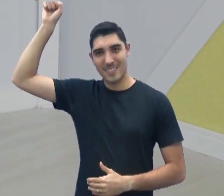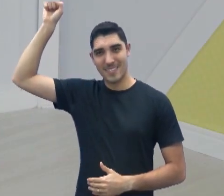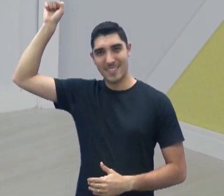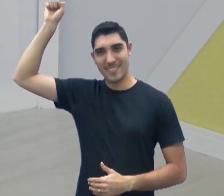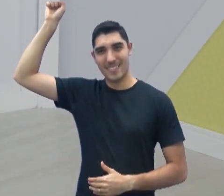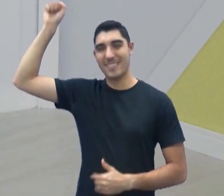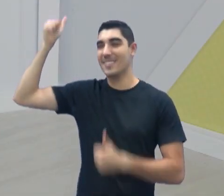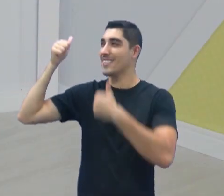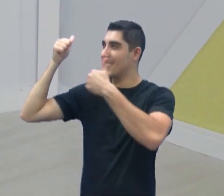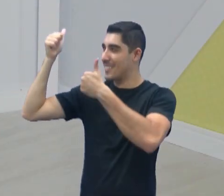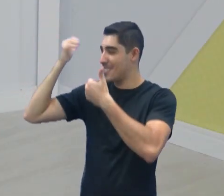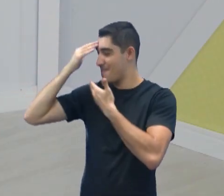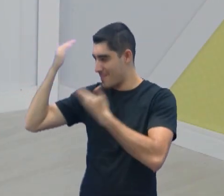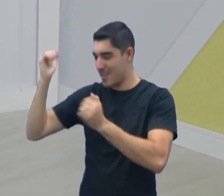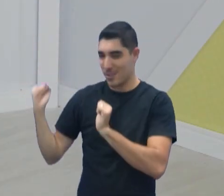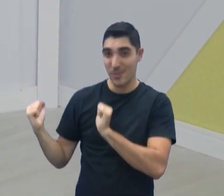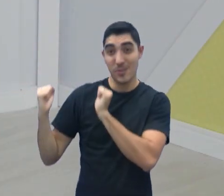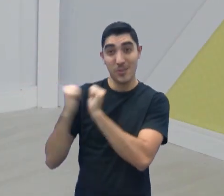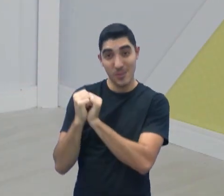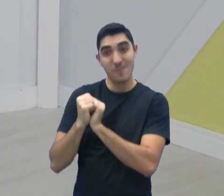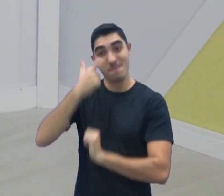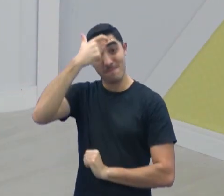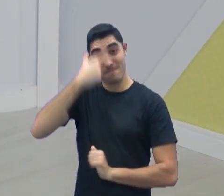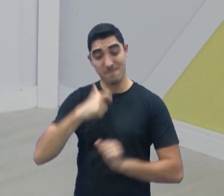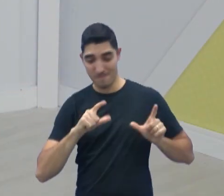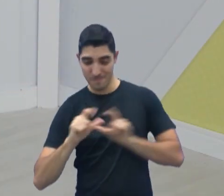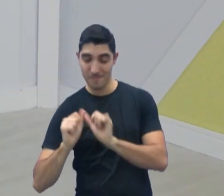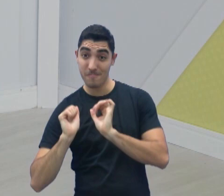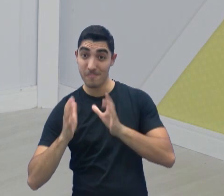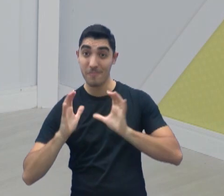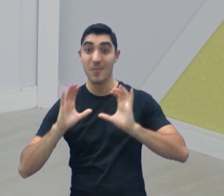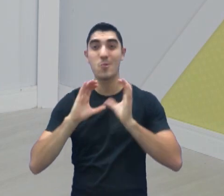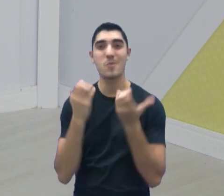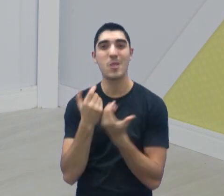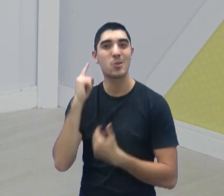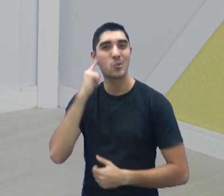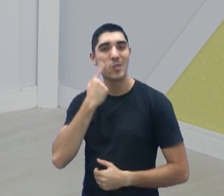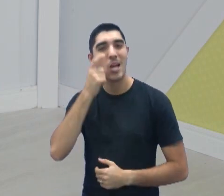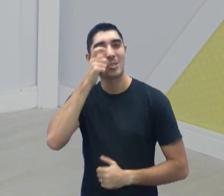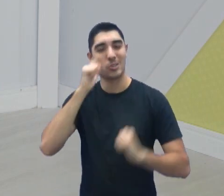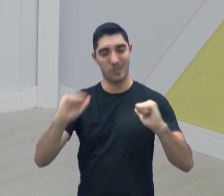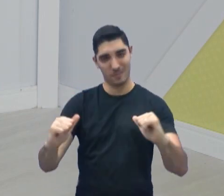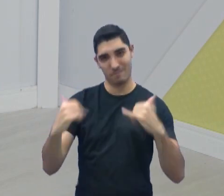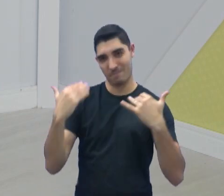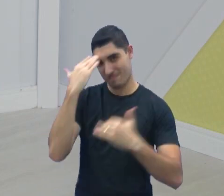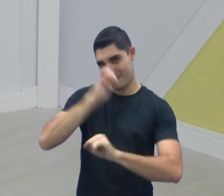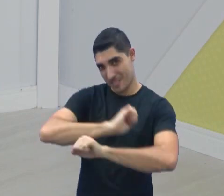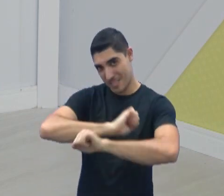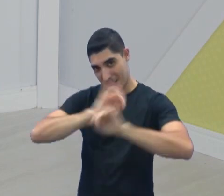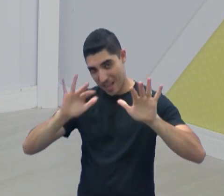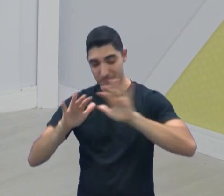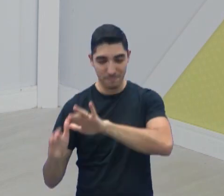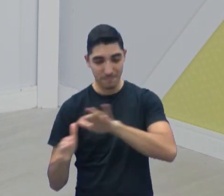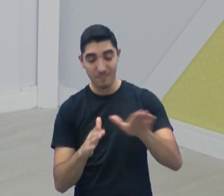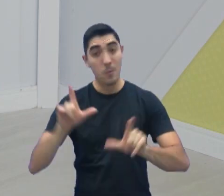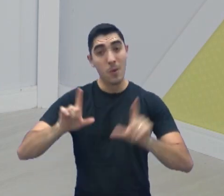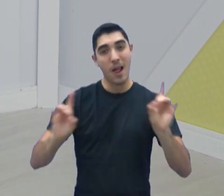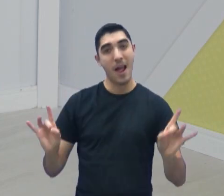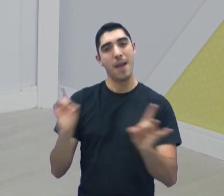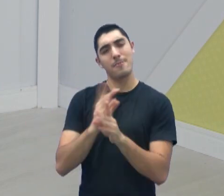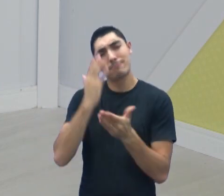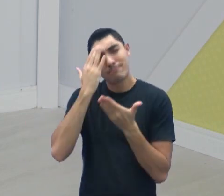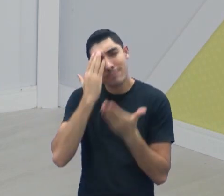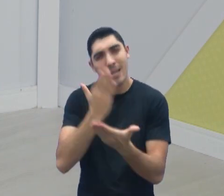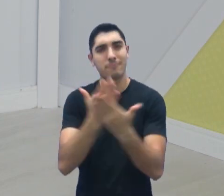tê-lo aqui. Aí, o nosso soquinho maroto. Luizão sempre levando a informação pra comunidade surda que acompanha o nosso programa. Chegamos ao final do Hora de hoje. Agradecendo a